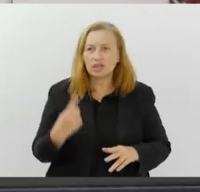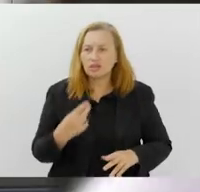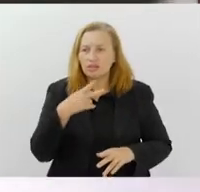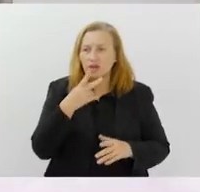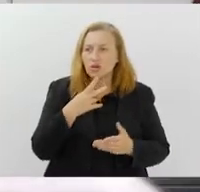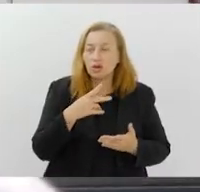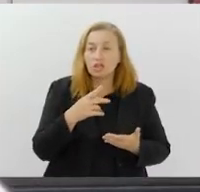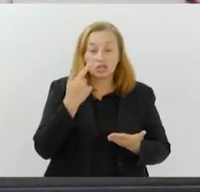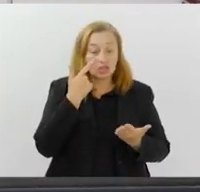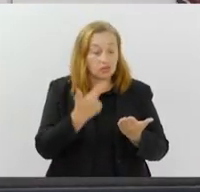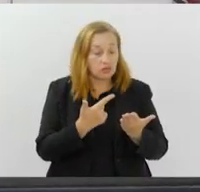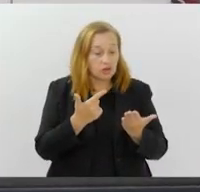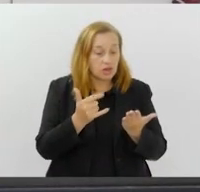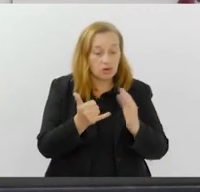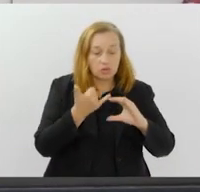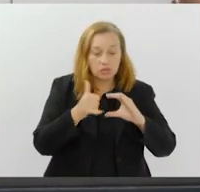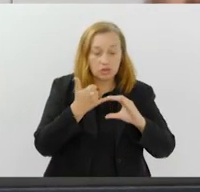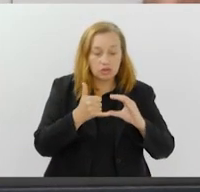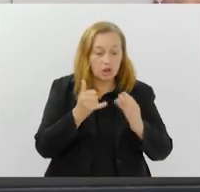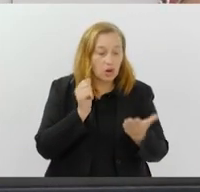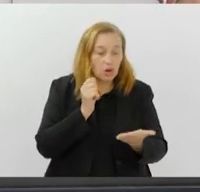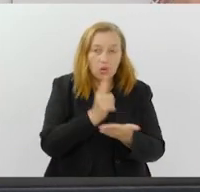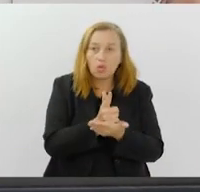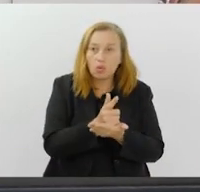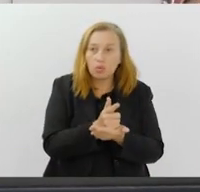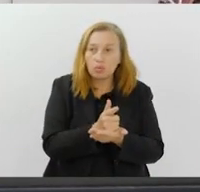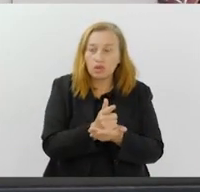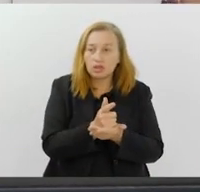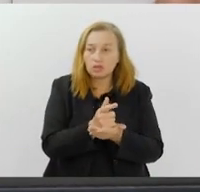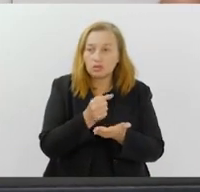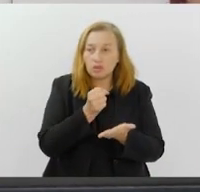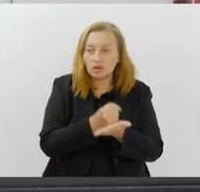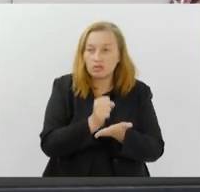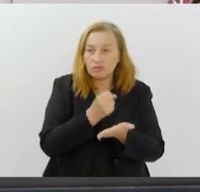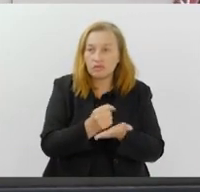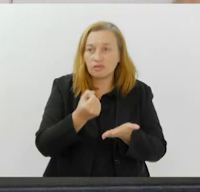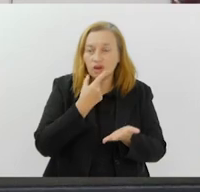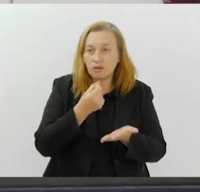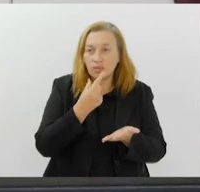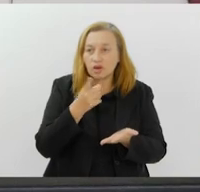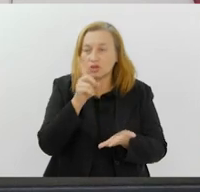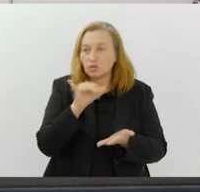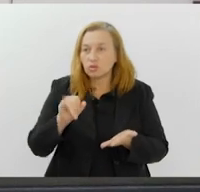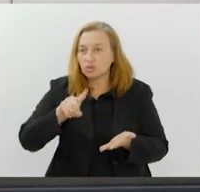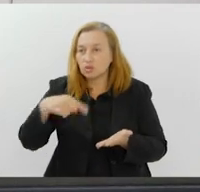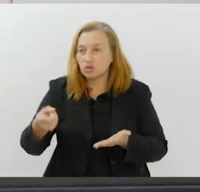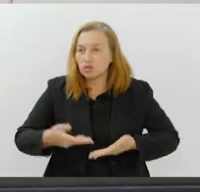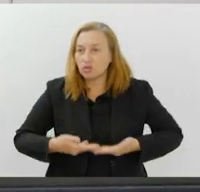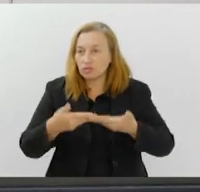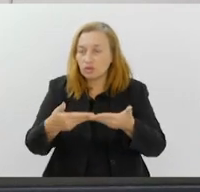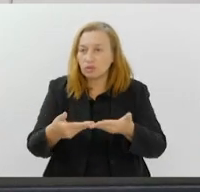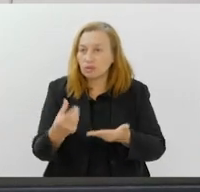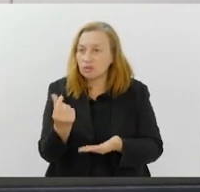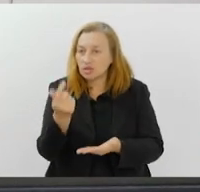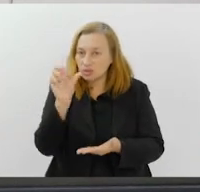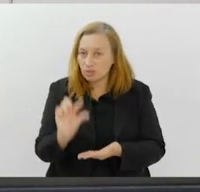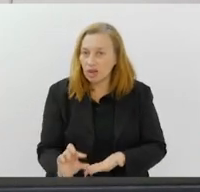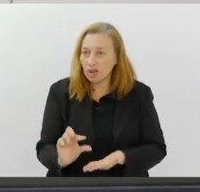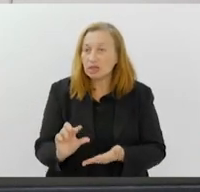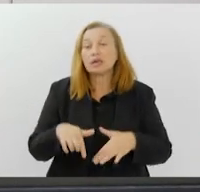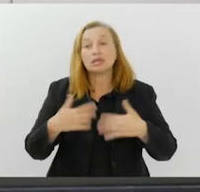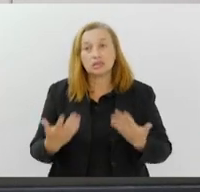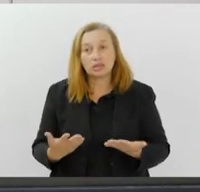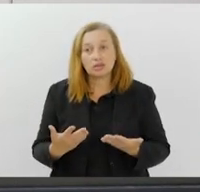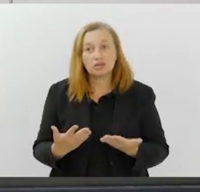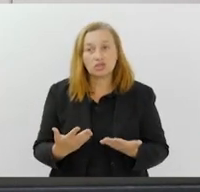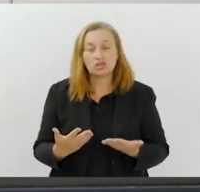celular você faz uma compra numa farmácia no dia seguinte aqueles remédios todos alguém tá te oferecendo em promoção então a gente vira